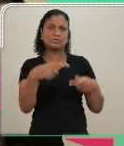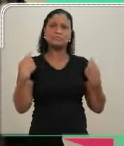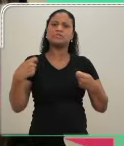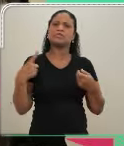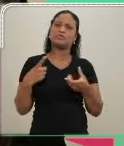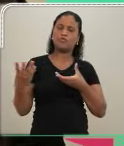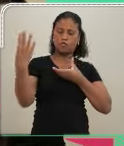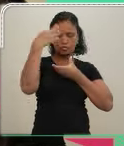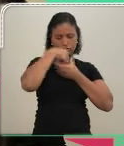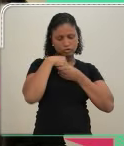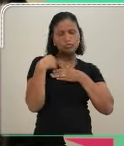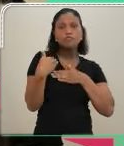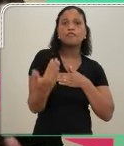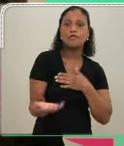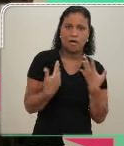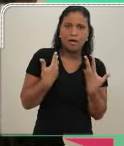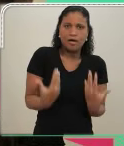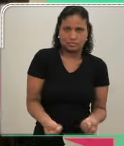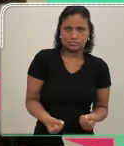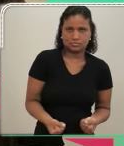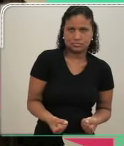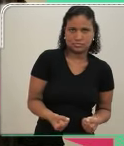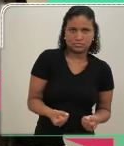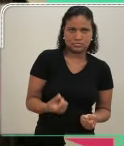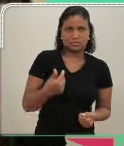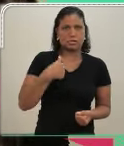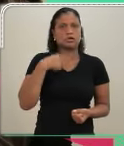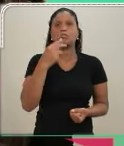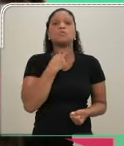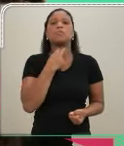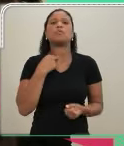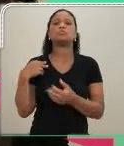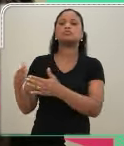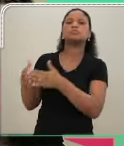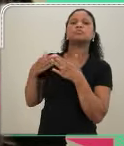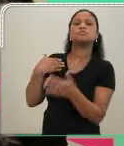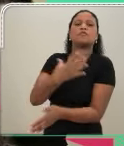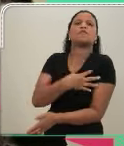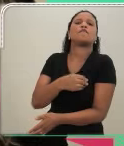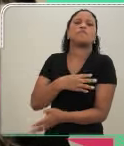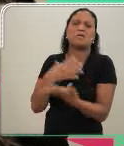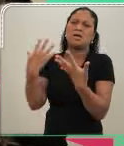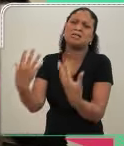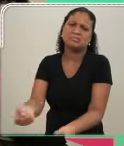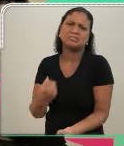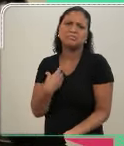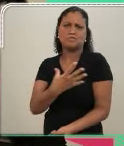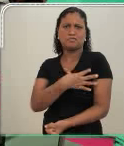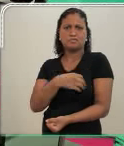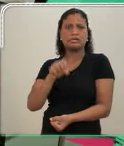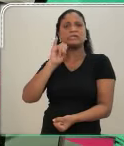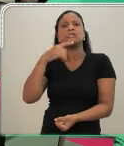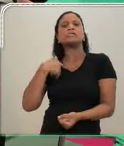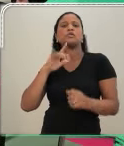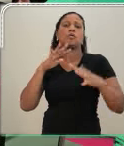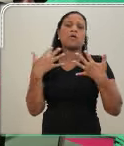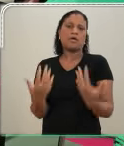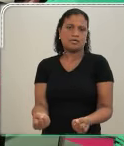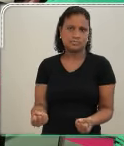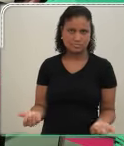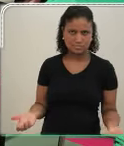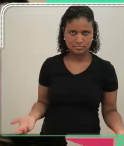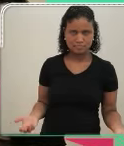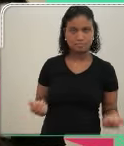de dentro para fora. Eu não posso pedir que o meu vizinho aceite o meu filho se eu mesmo não aceito. O segundo passo